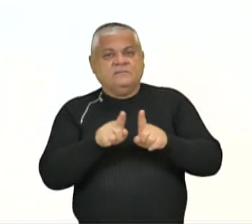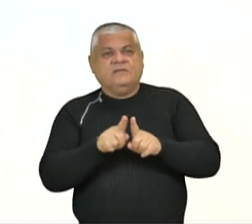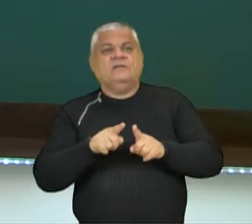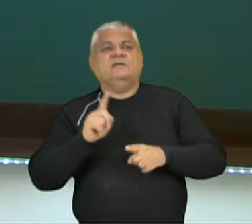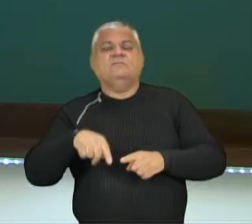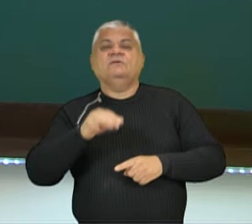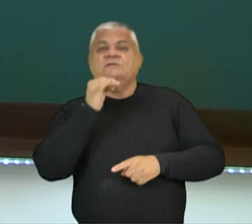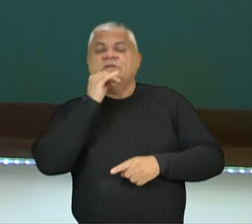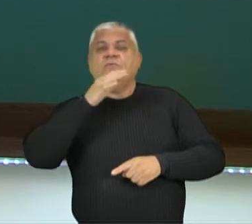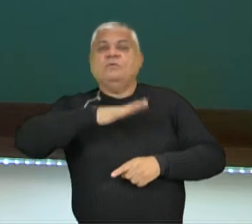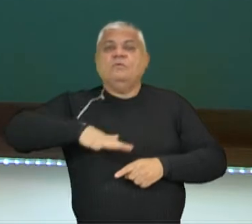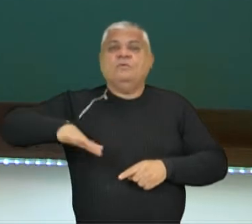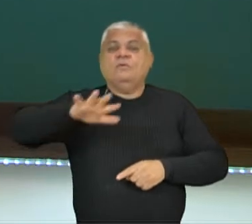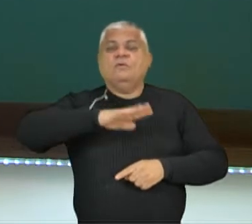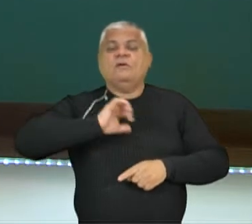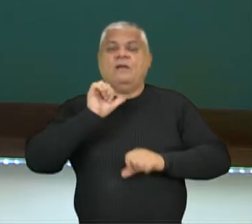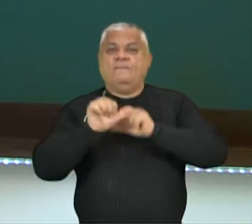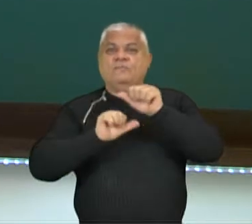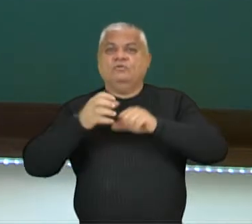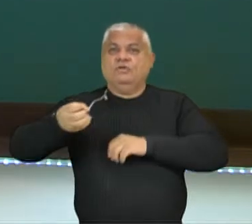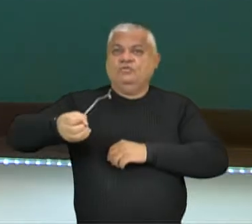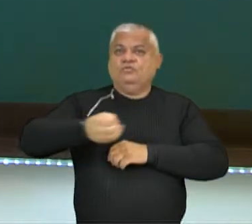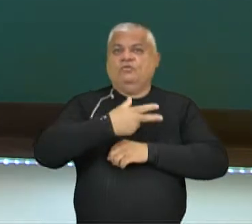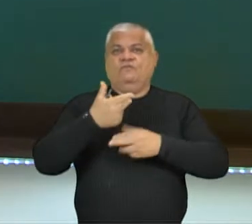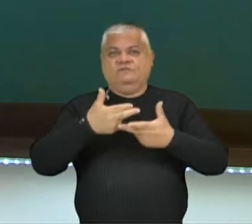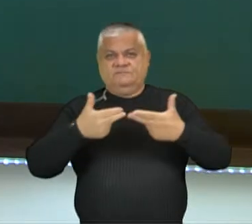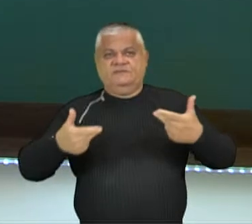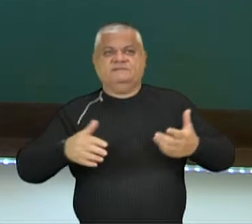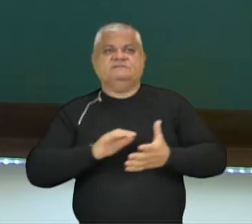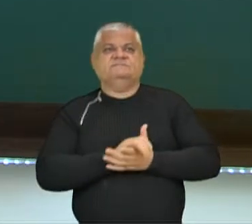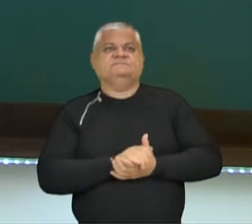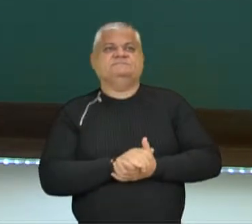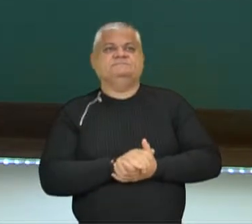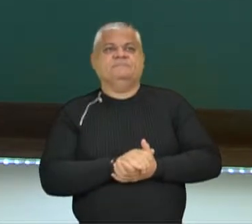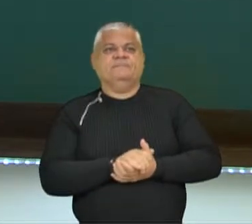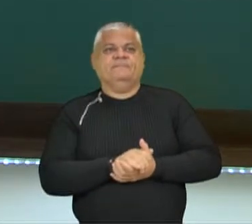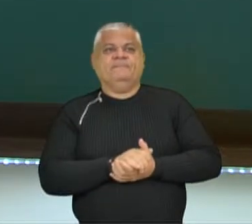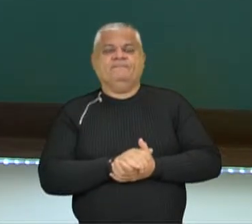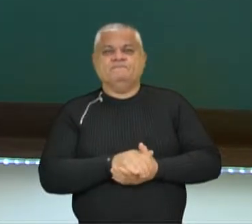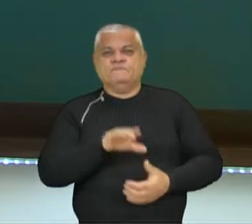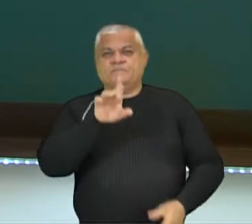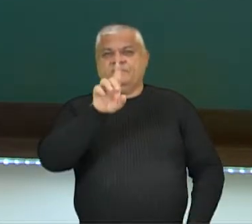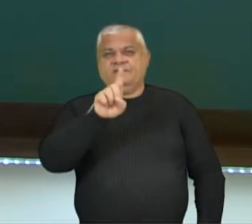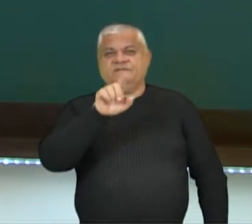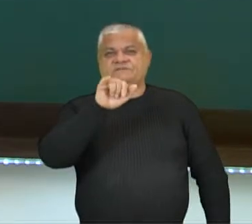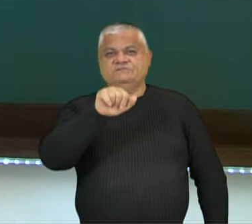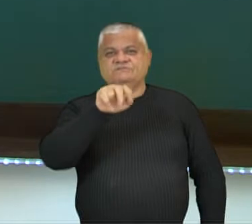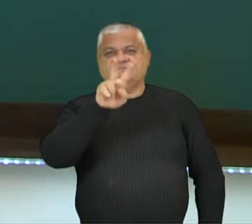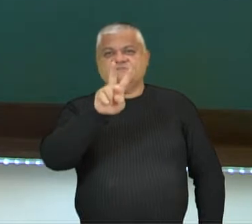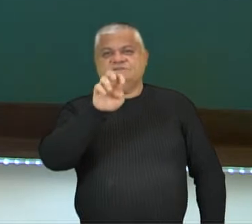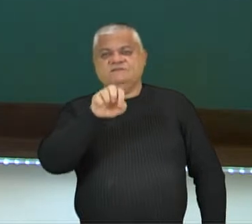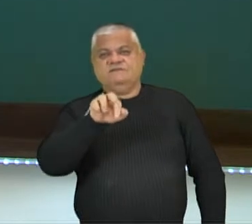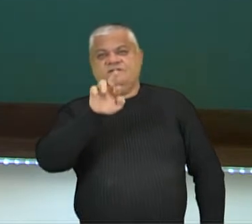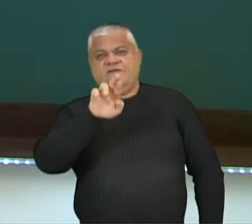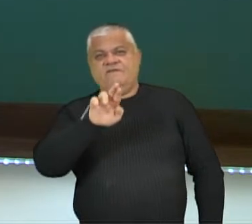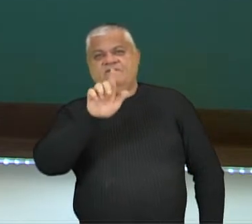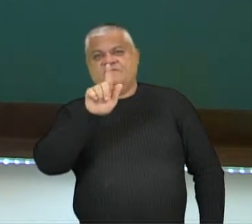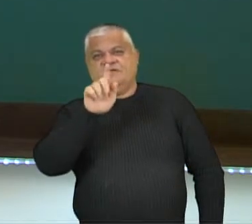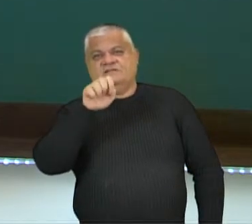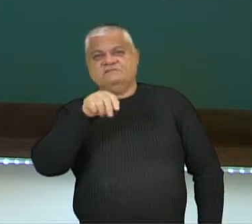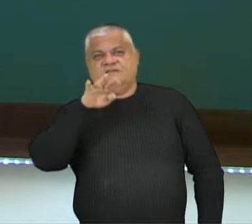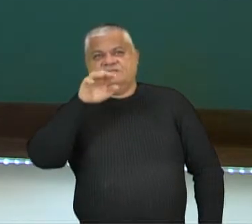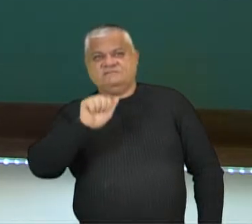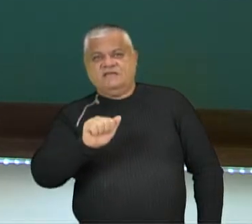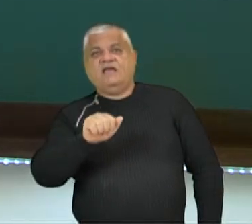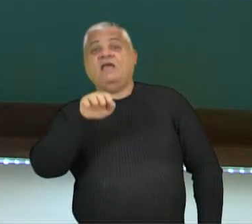adaptações em diferentes meios levam ao surgimento de novas espécies. Mas como a gente deriva, de um ancestral